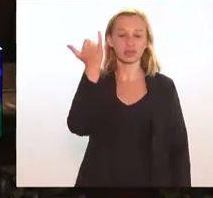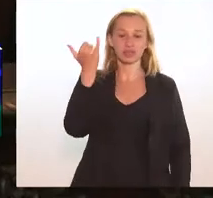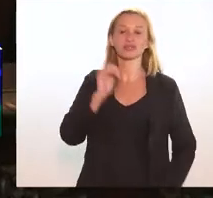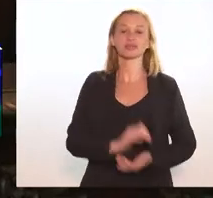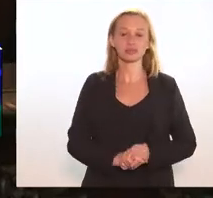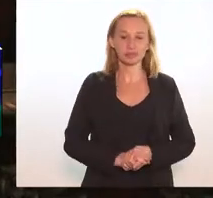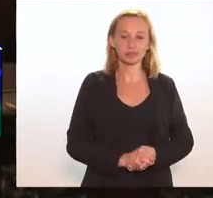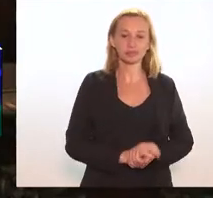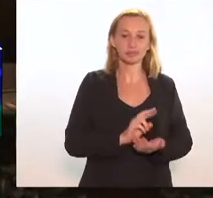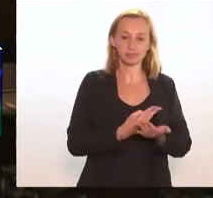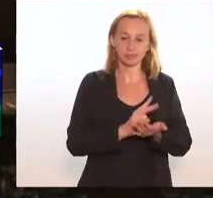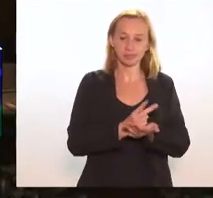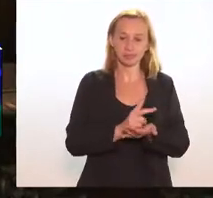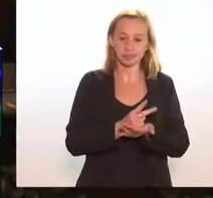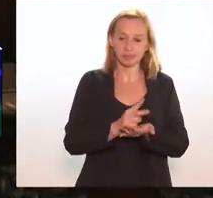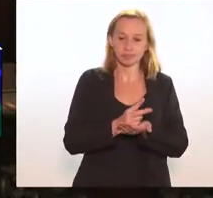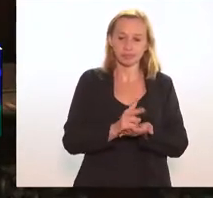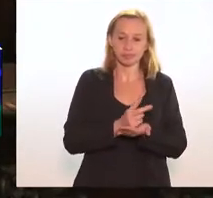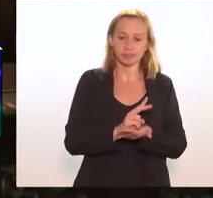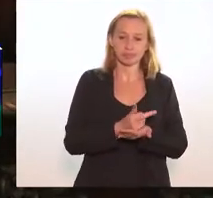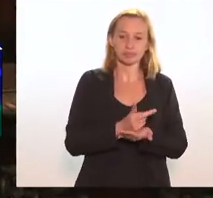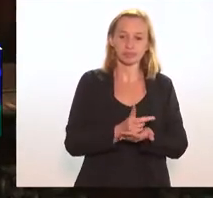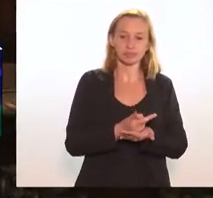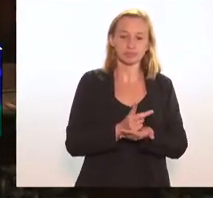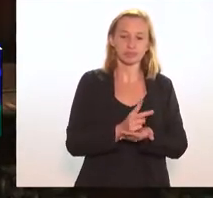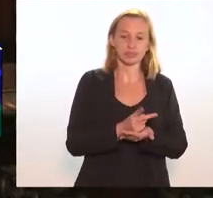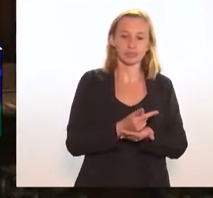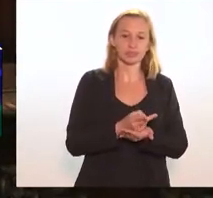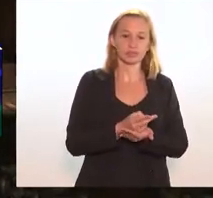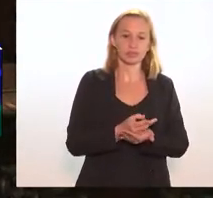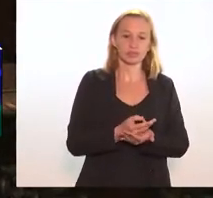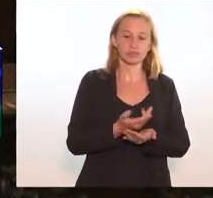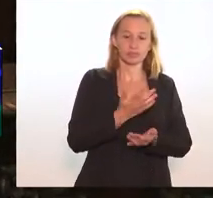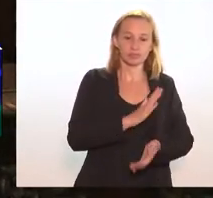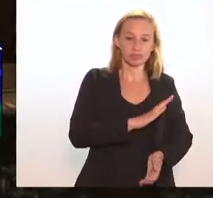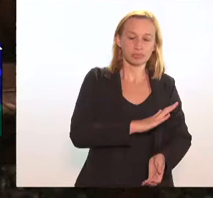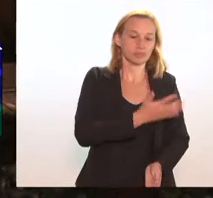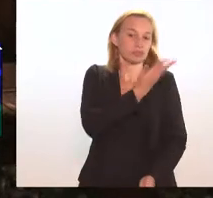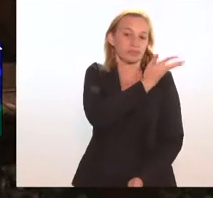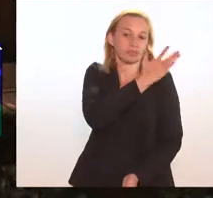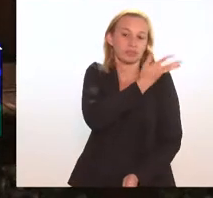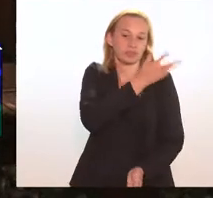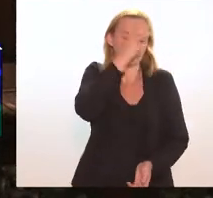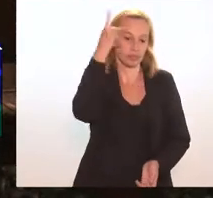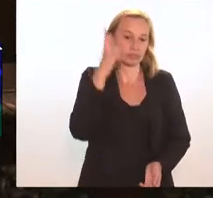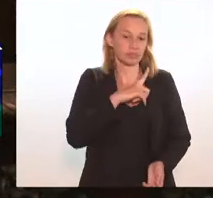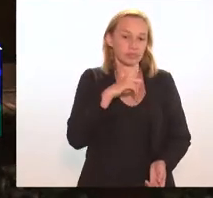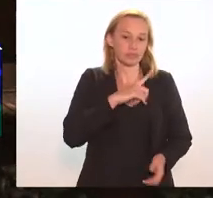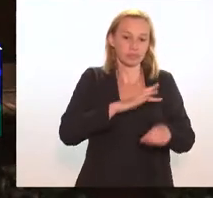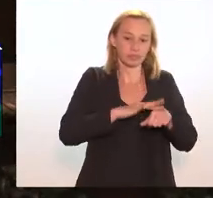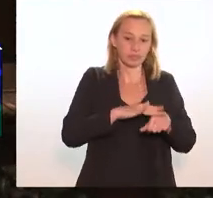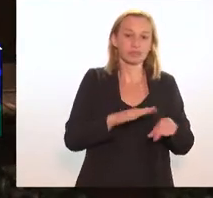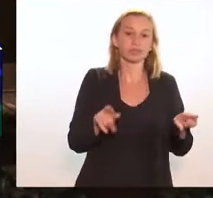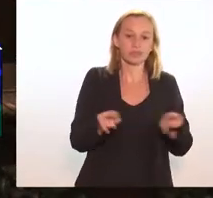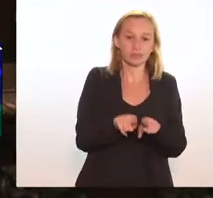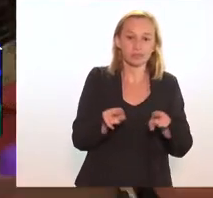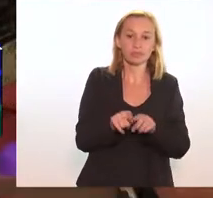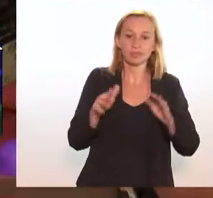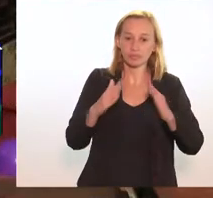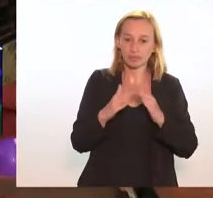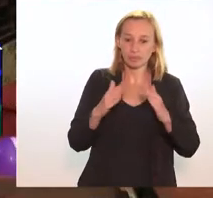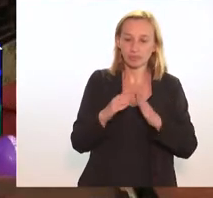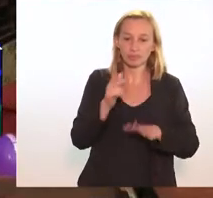sobre a epilepsia e o combate ao preconceito contra as pessoas que enfrentam essa doença. Deputado, porque... a casa também, o nosso